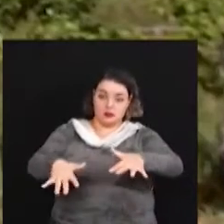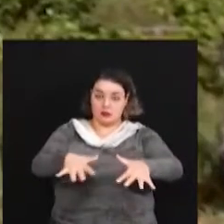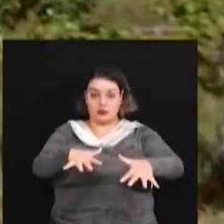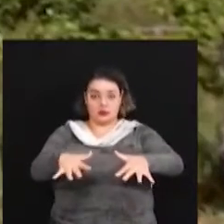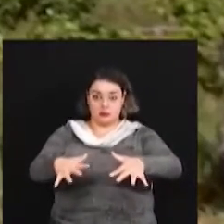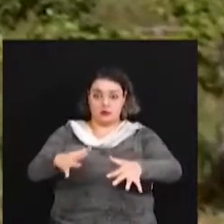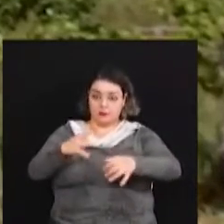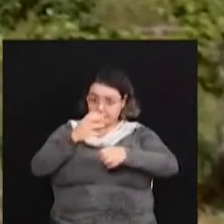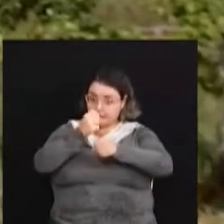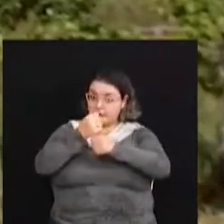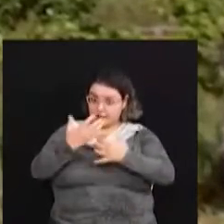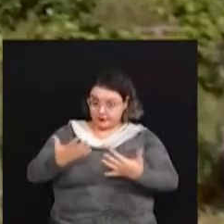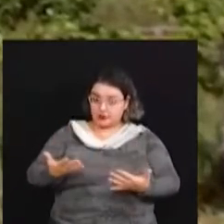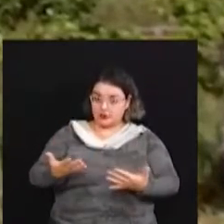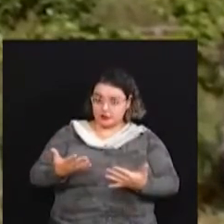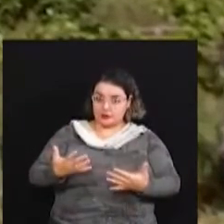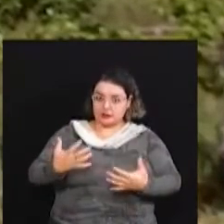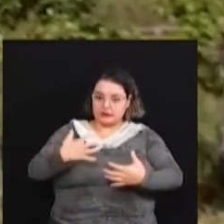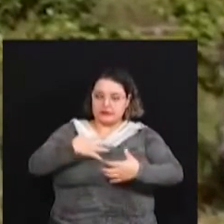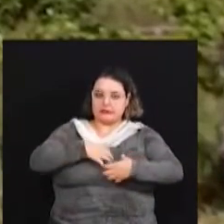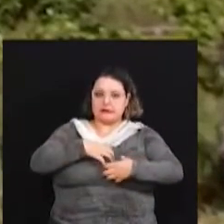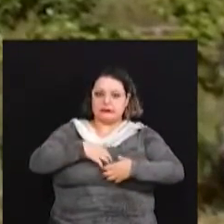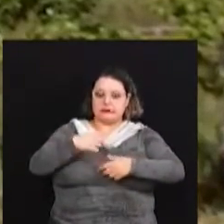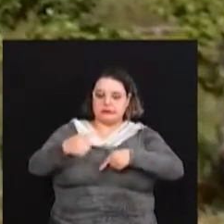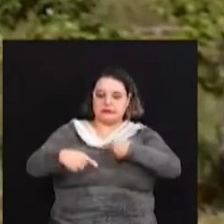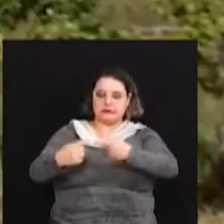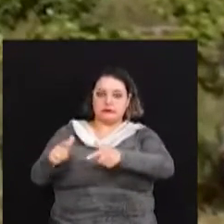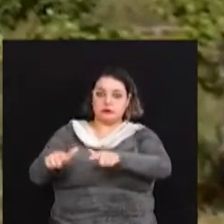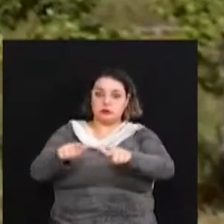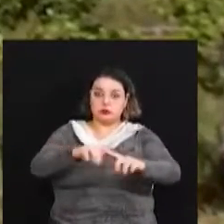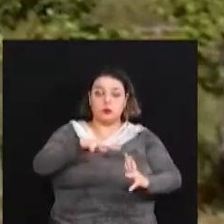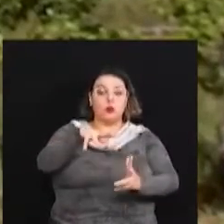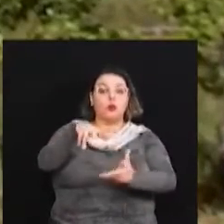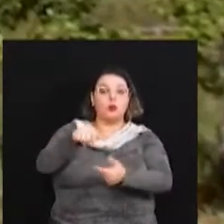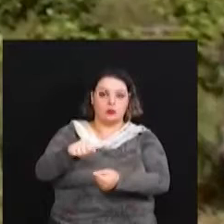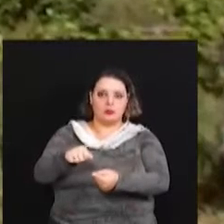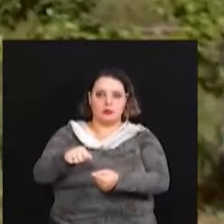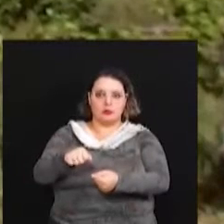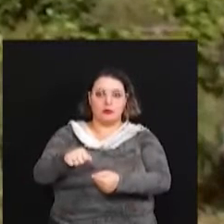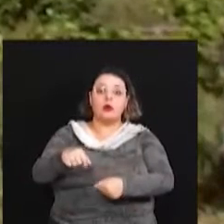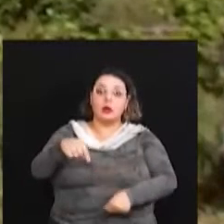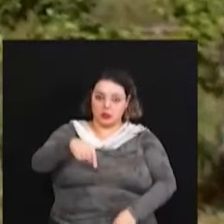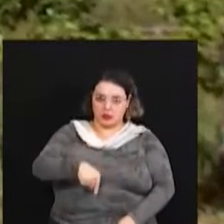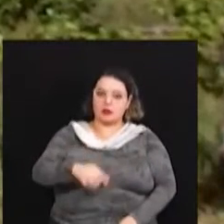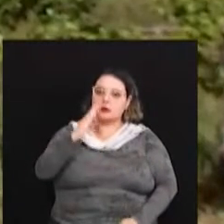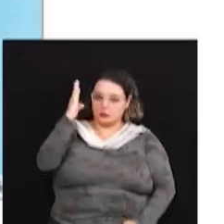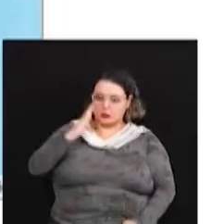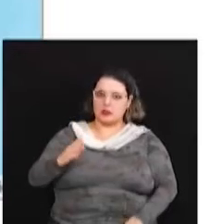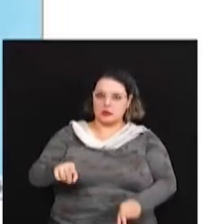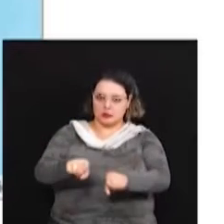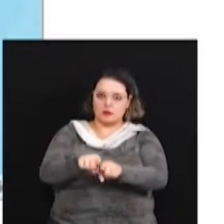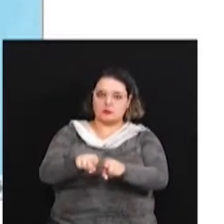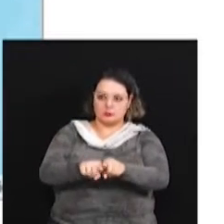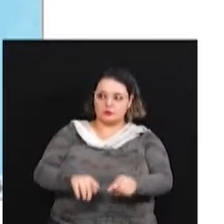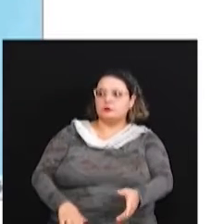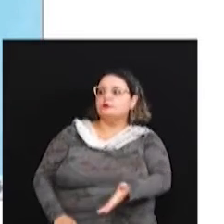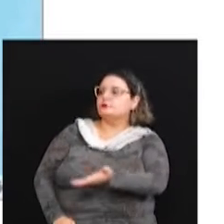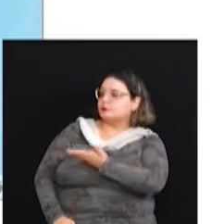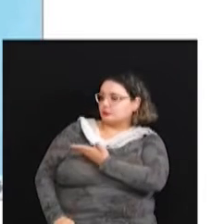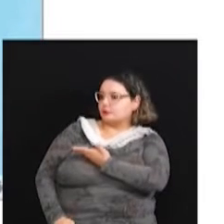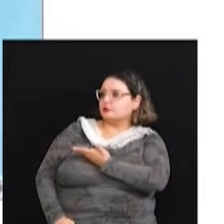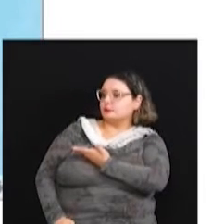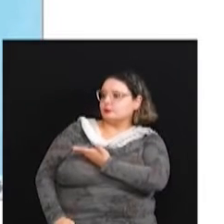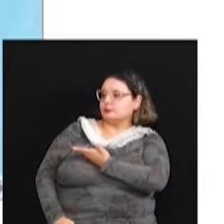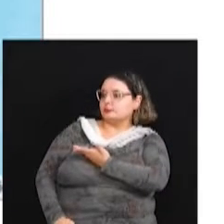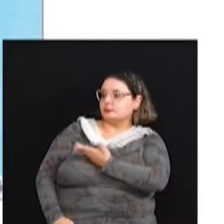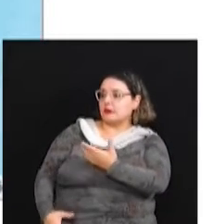de forte intensidade, foi sentido em outros locais do mundo, inclusive aqui no Brasil. A plataforma